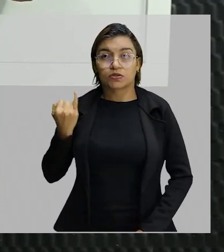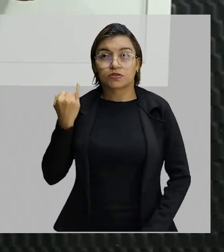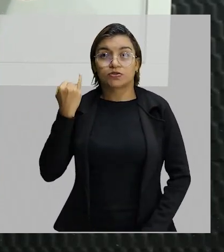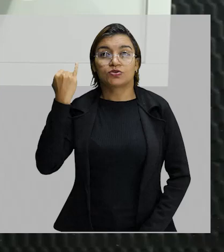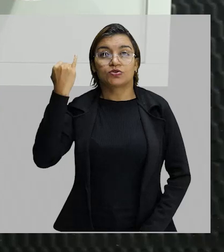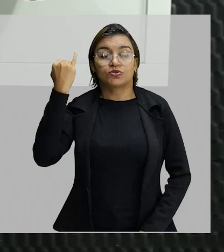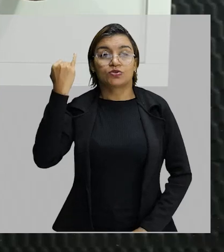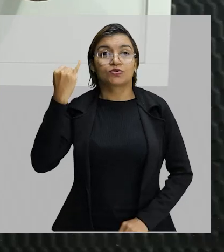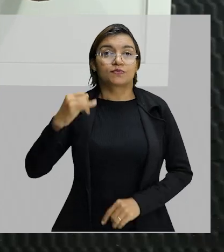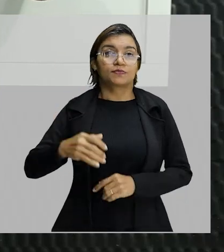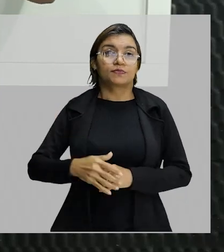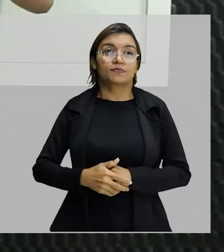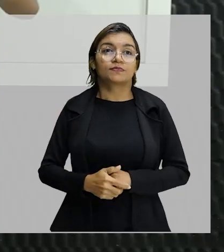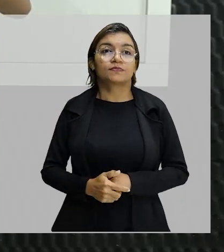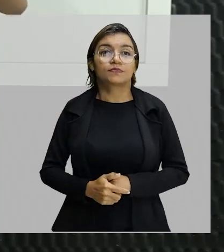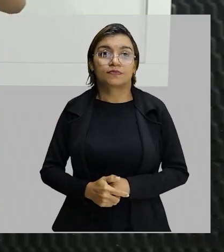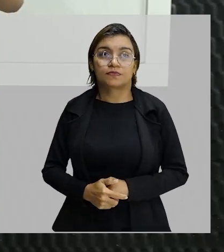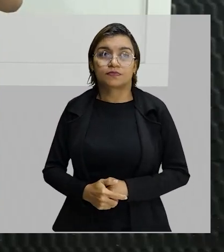fundamental